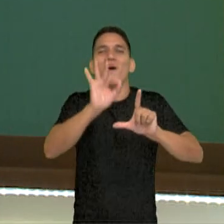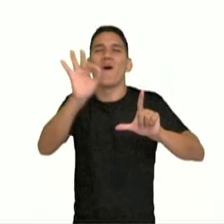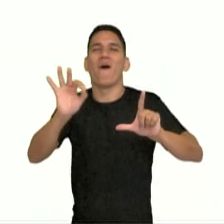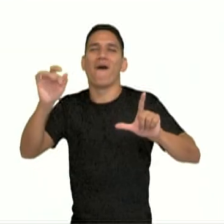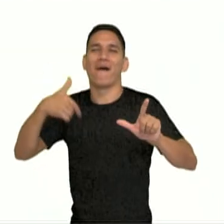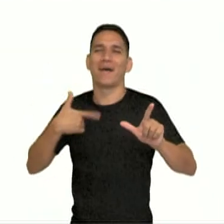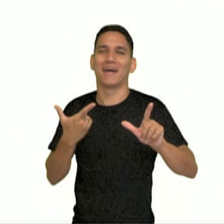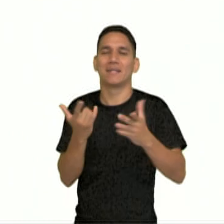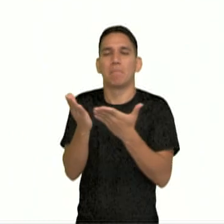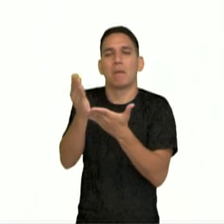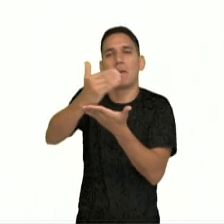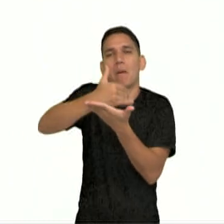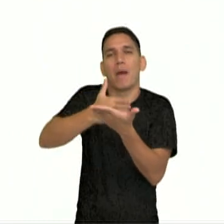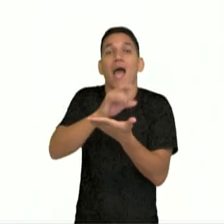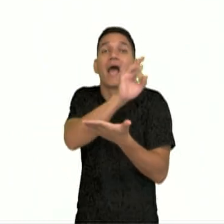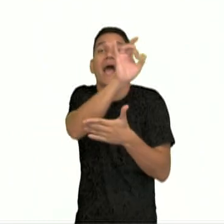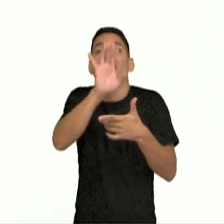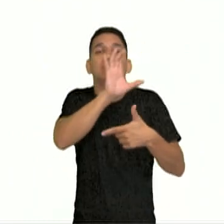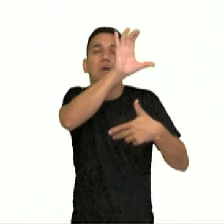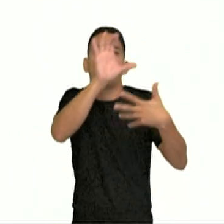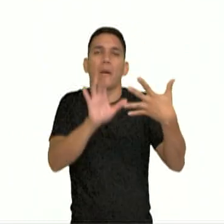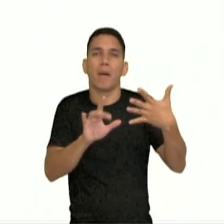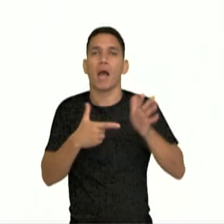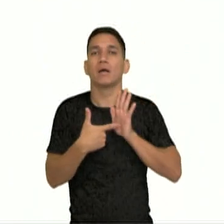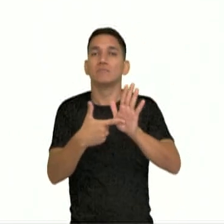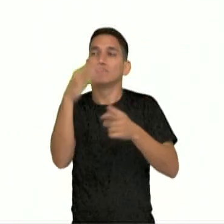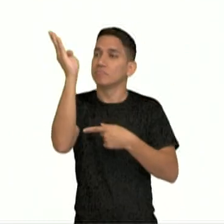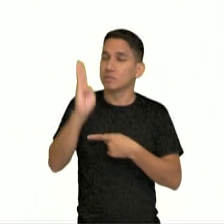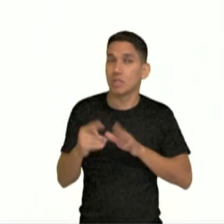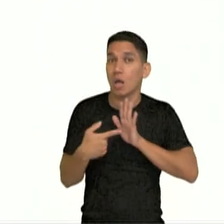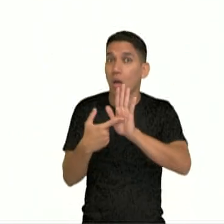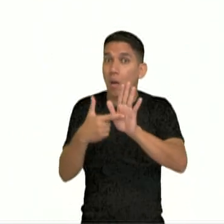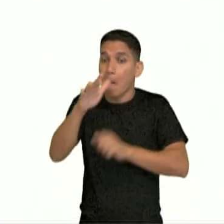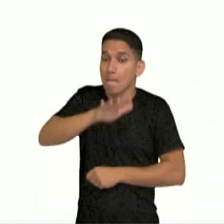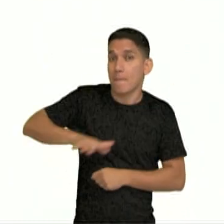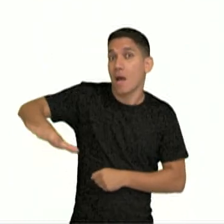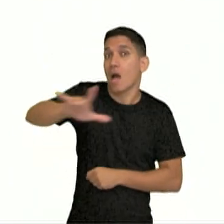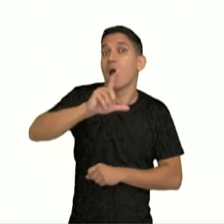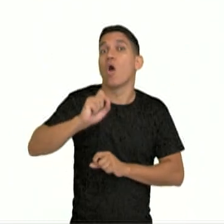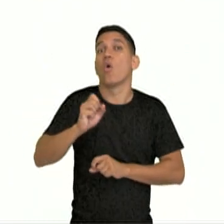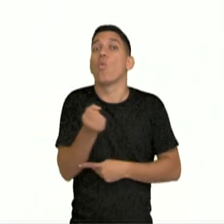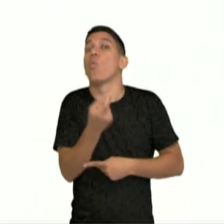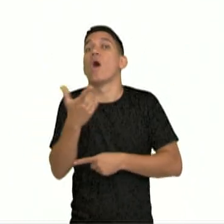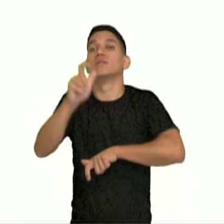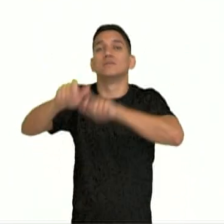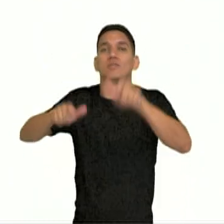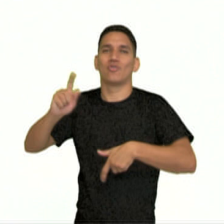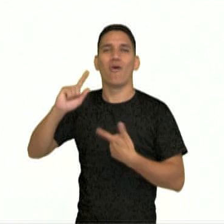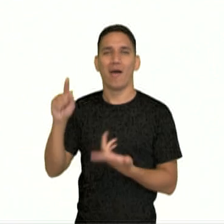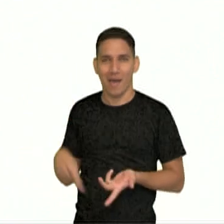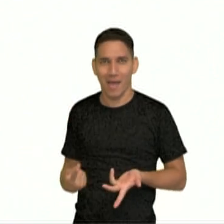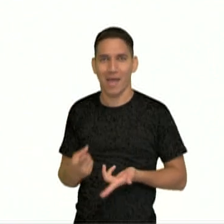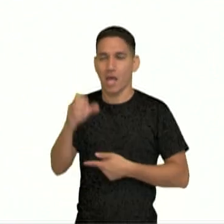em cada região do Brasil, aqui apresenta ali a maior porcentagem em termos de população é o Sudeste